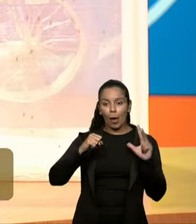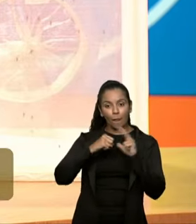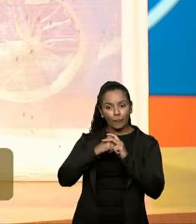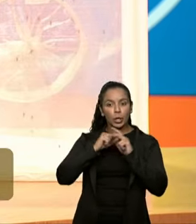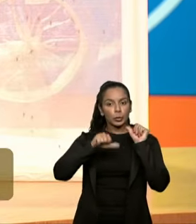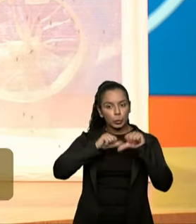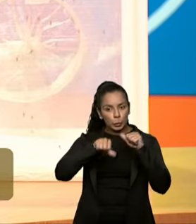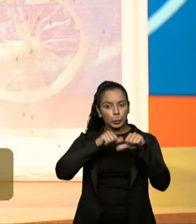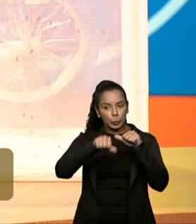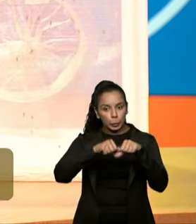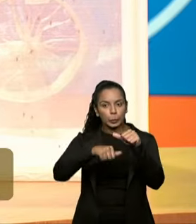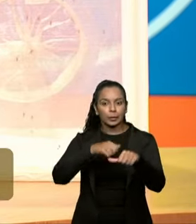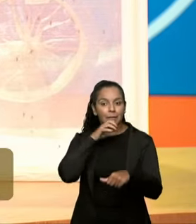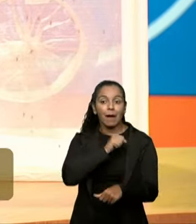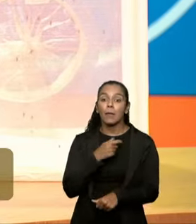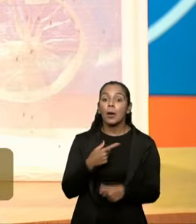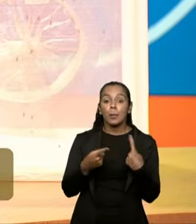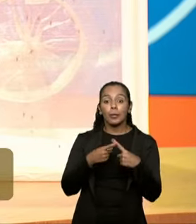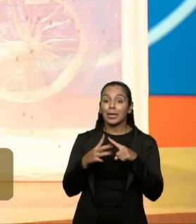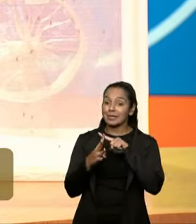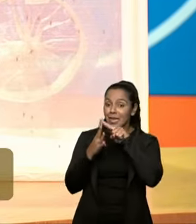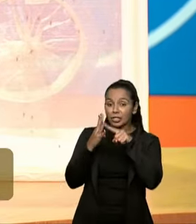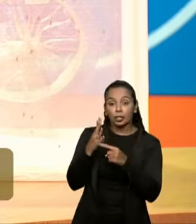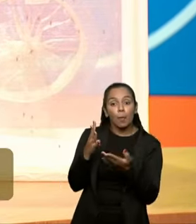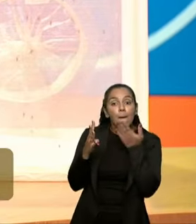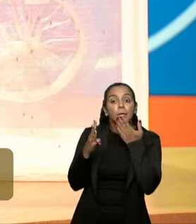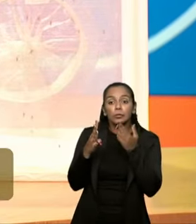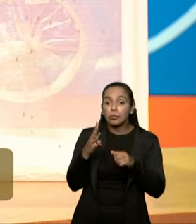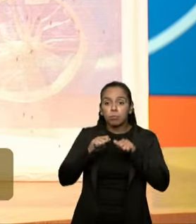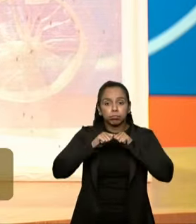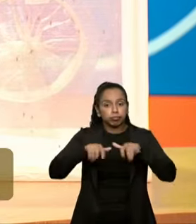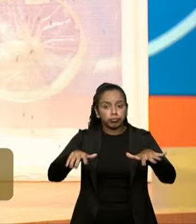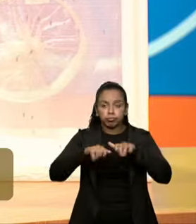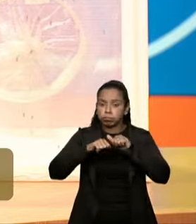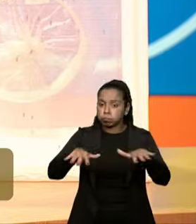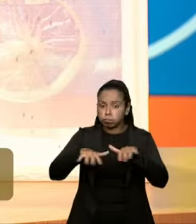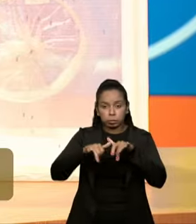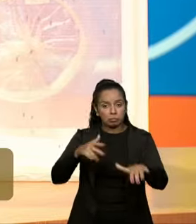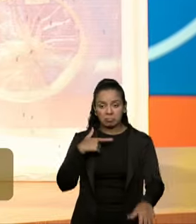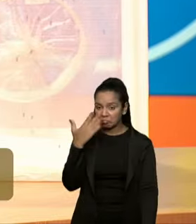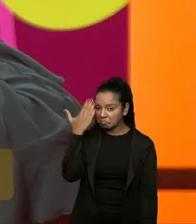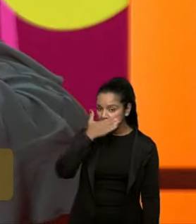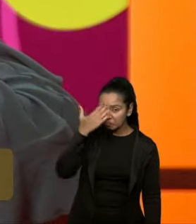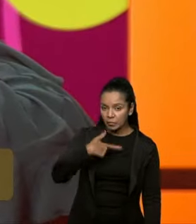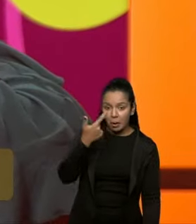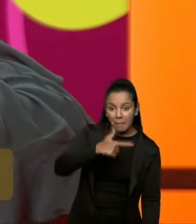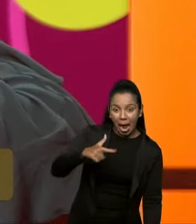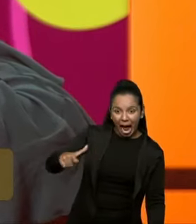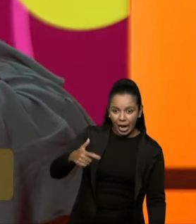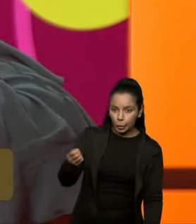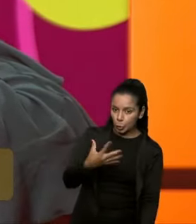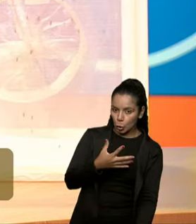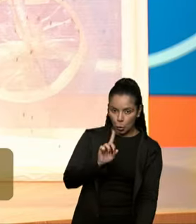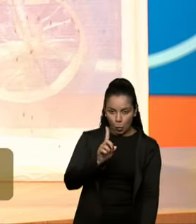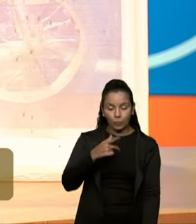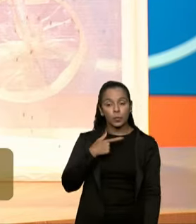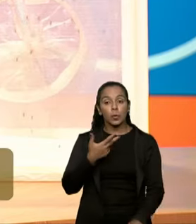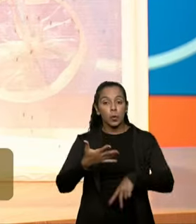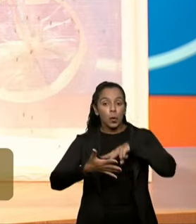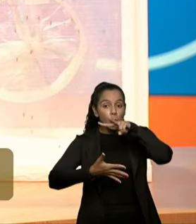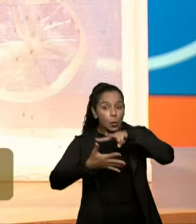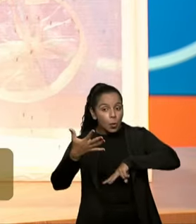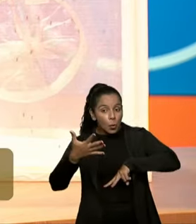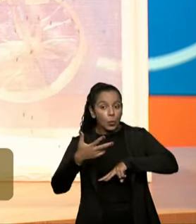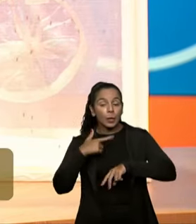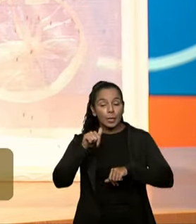esses quatro sorotipos circulando há muito tempo e assim, não estou vendo nada mais acontecer. Agora, o que eu li da cadeia